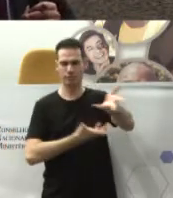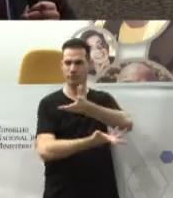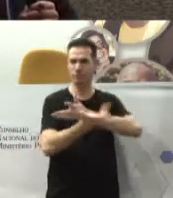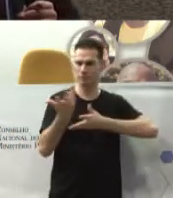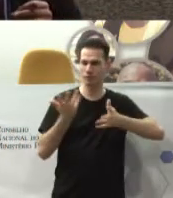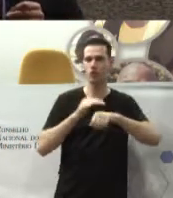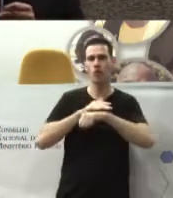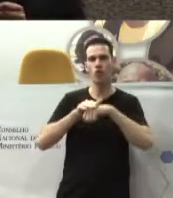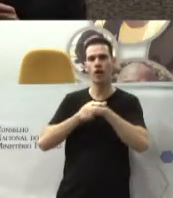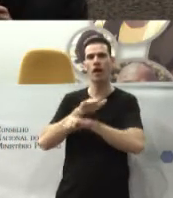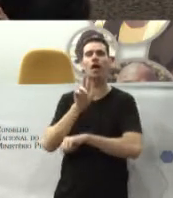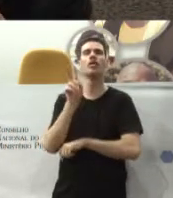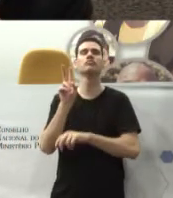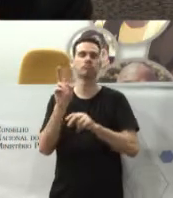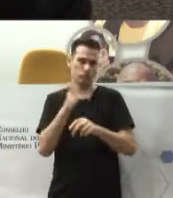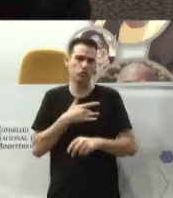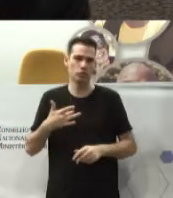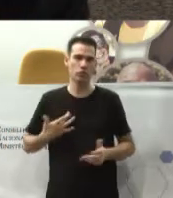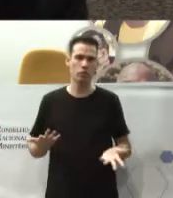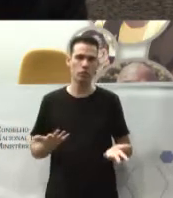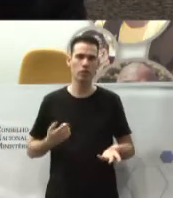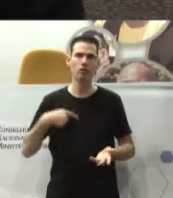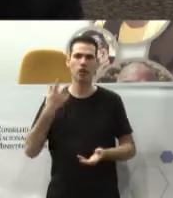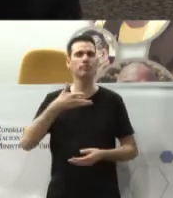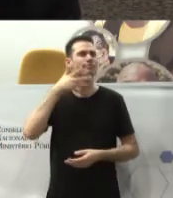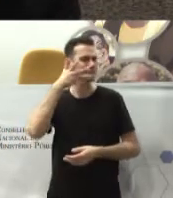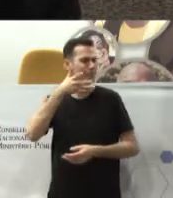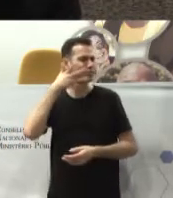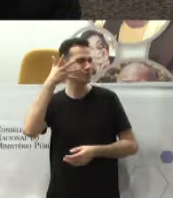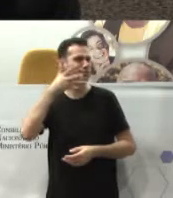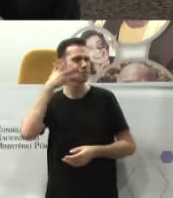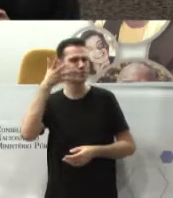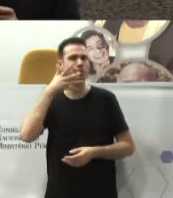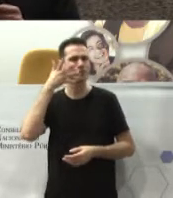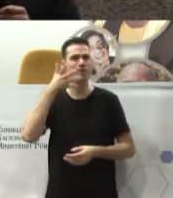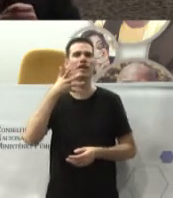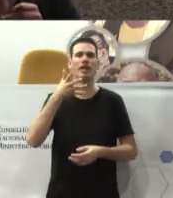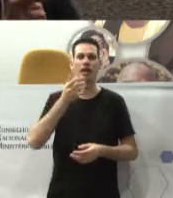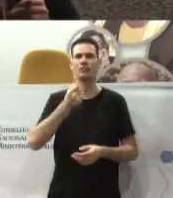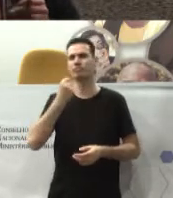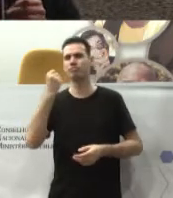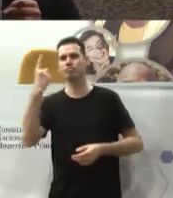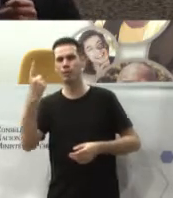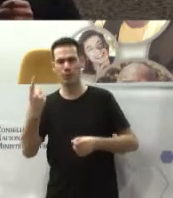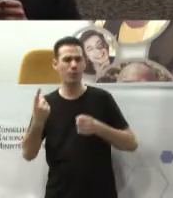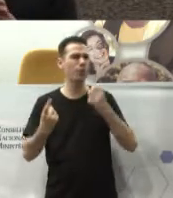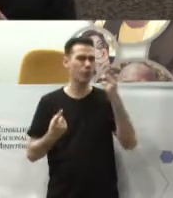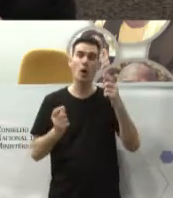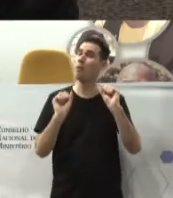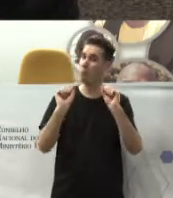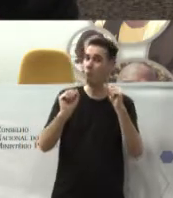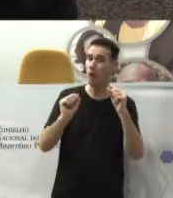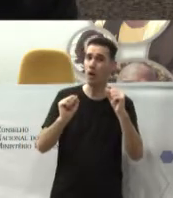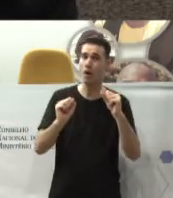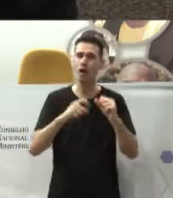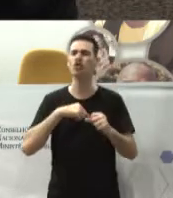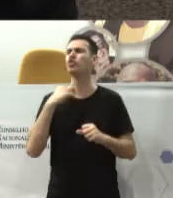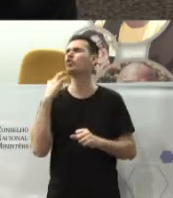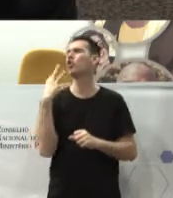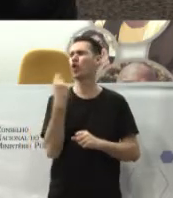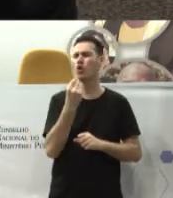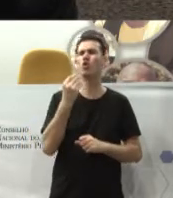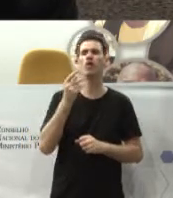saúde. Os nossos discursos, portanto, tendem a ser fragmentados. Em algum momento, podem ser contraditórios. Todo mundo falando sobre